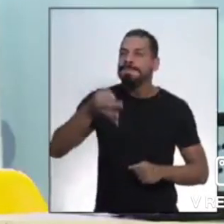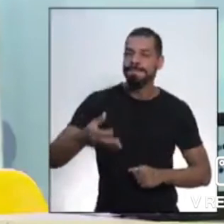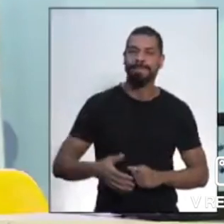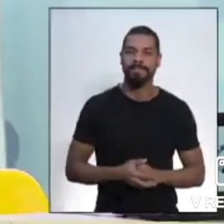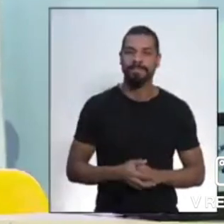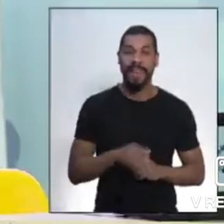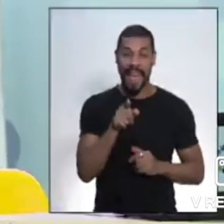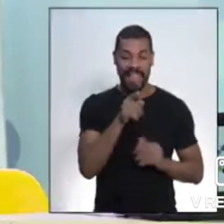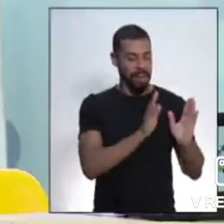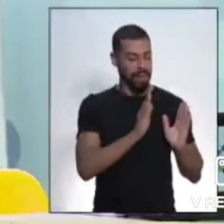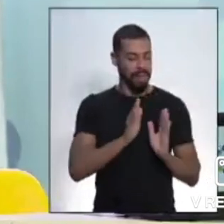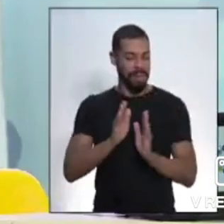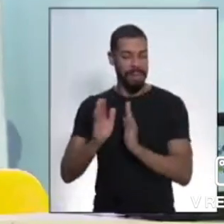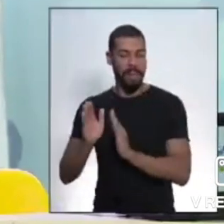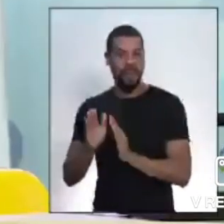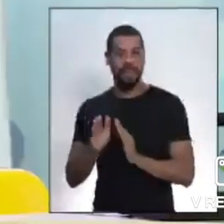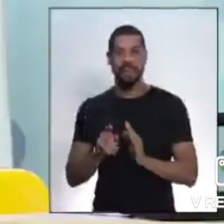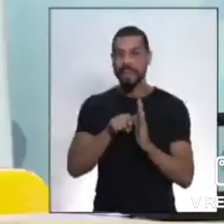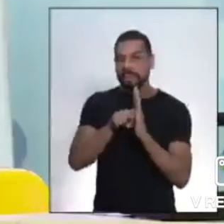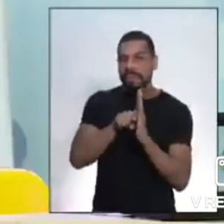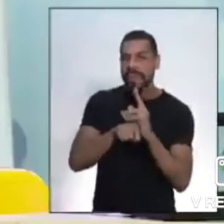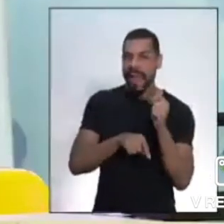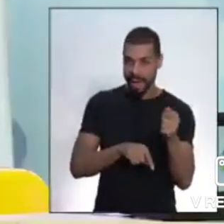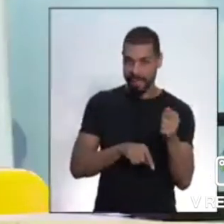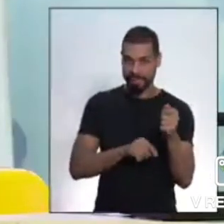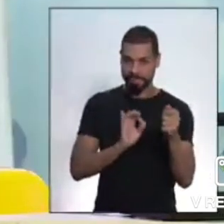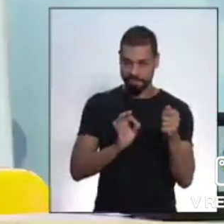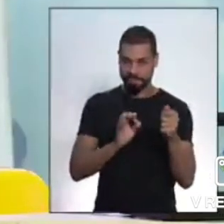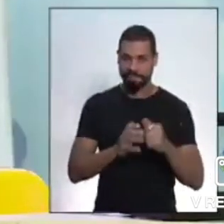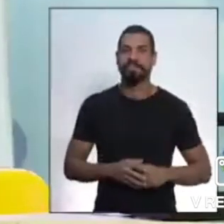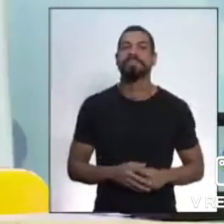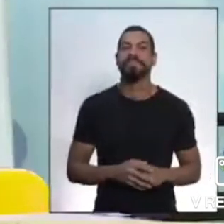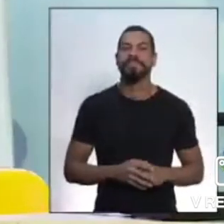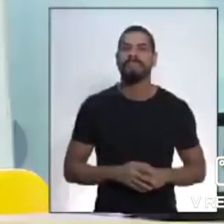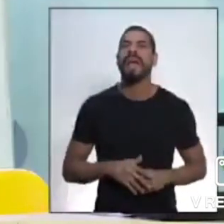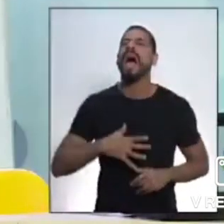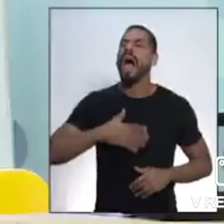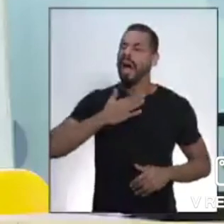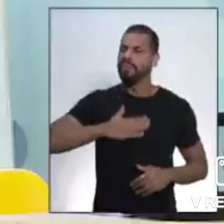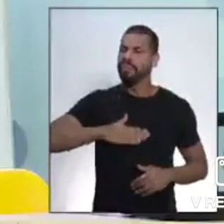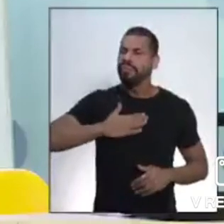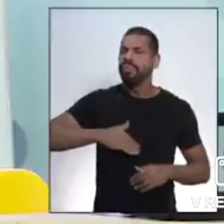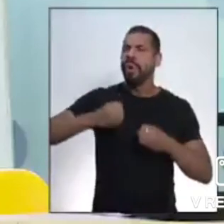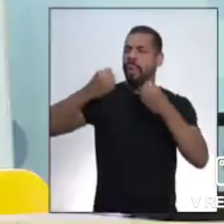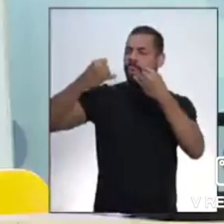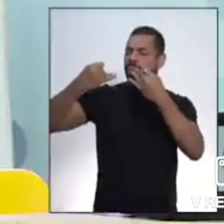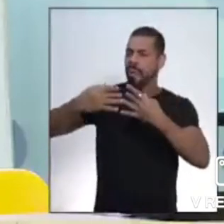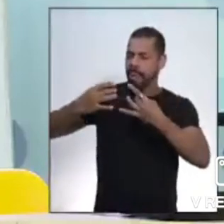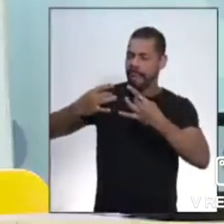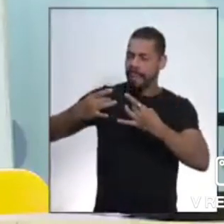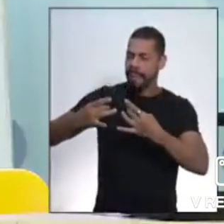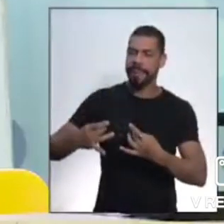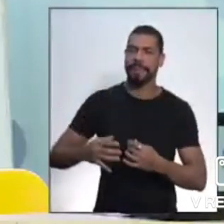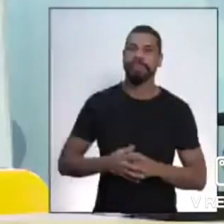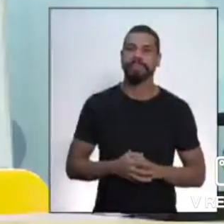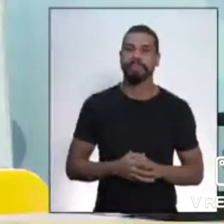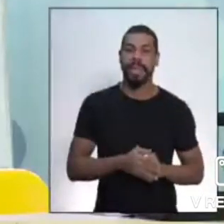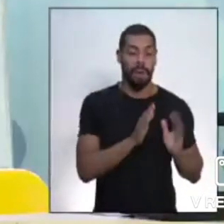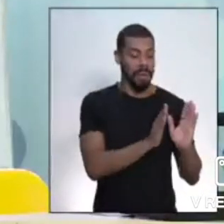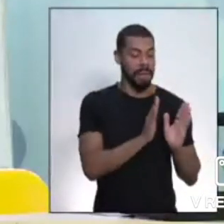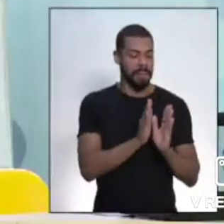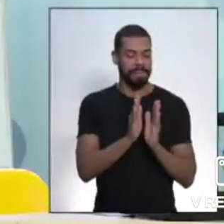é a sequência da primeira. Vamos fazer a segunda. De novo, passo a passo, com calma, né? Então, eu tenho uma